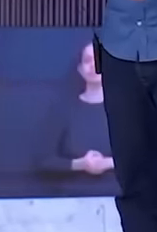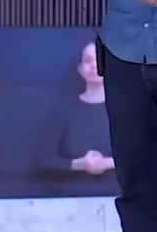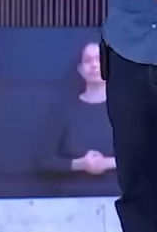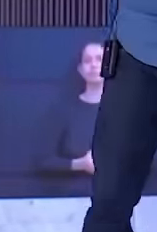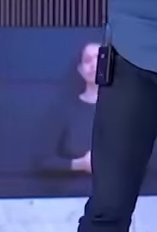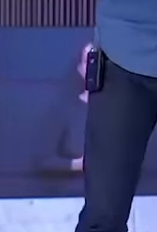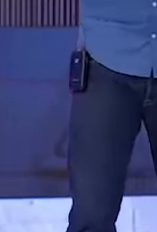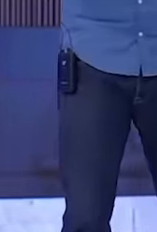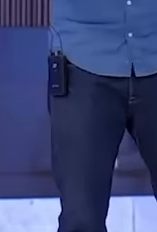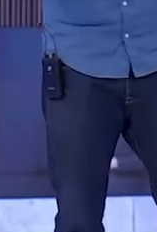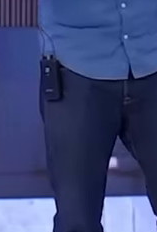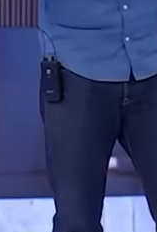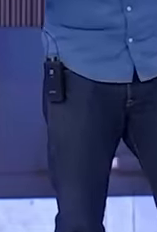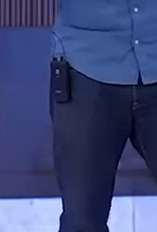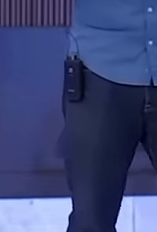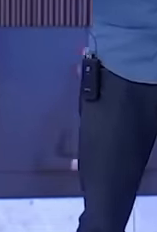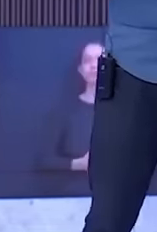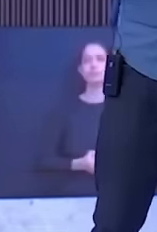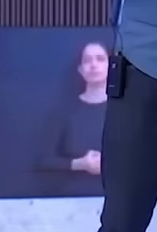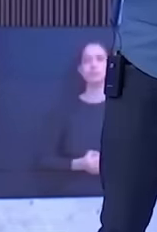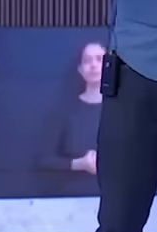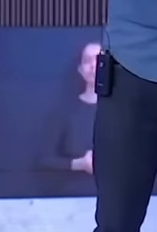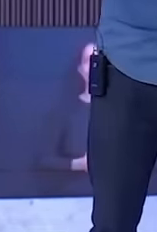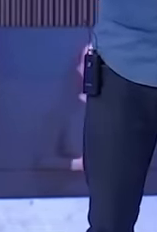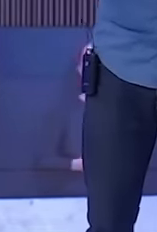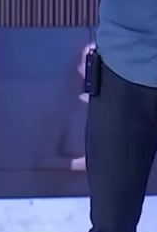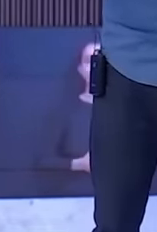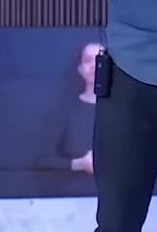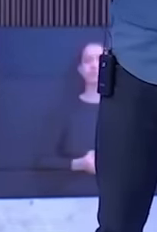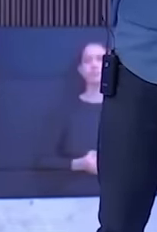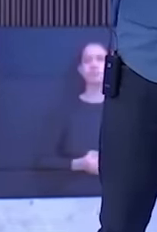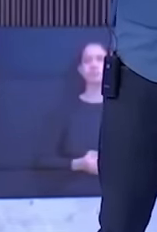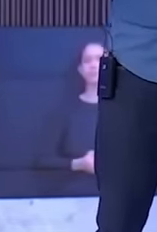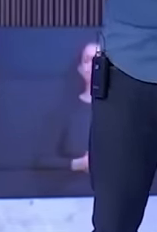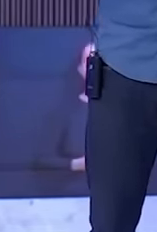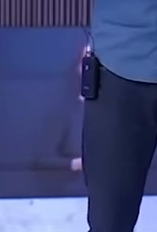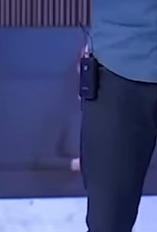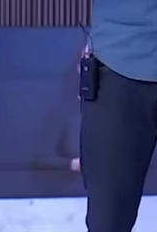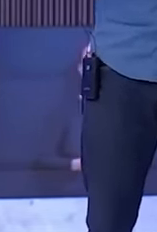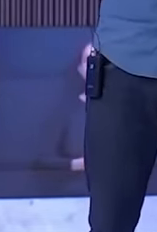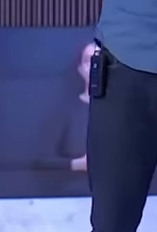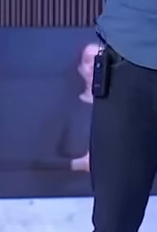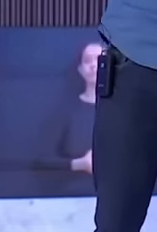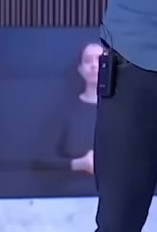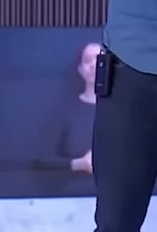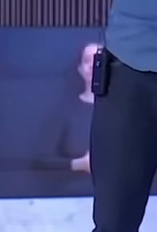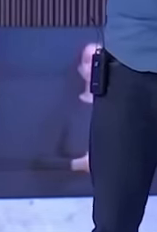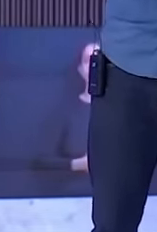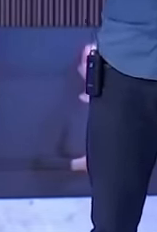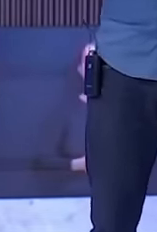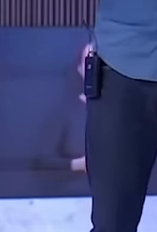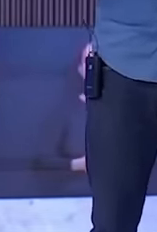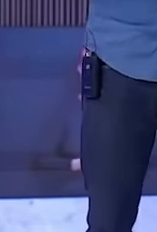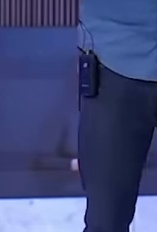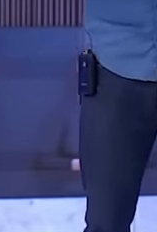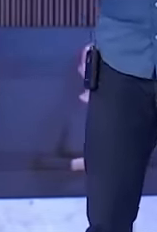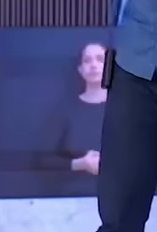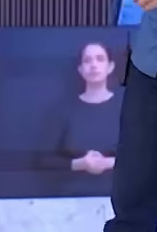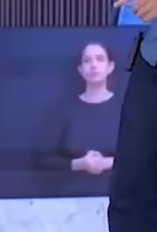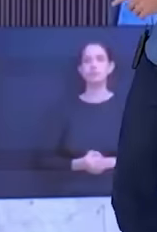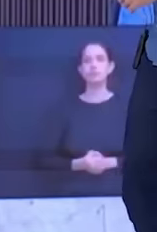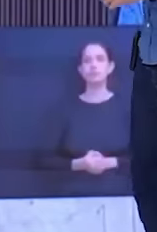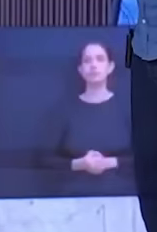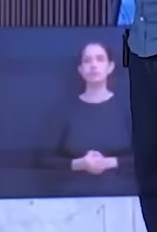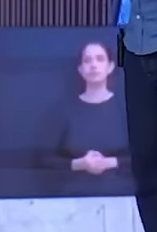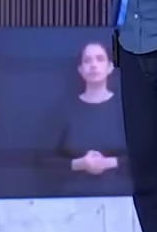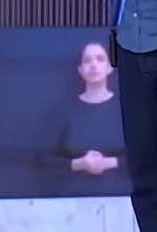cara vai receber. E está já recebendo. E não é só ataque de... Ah, vão caçar o mandato. Esse